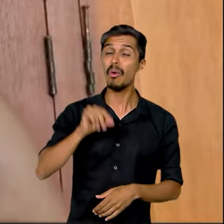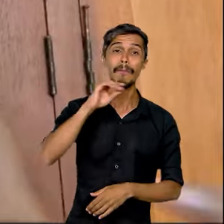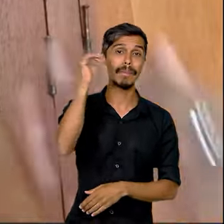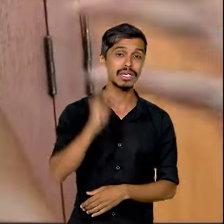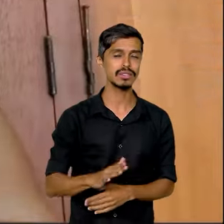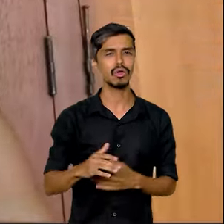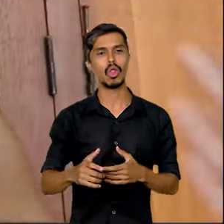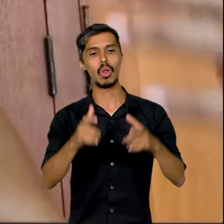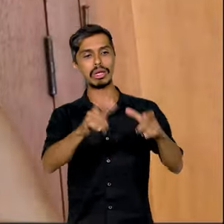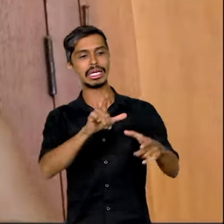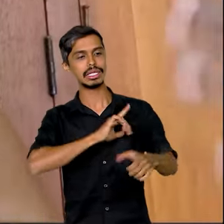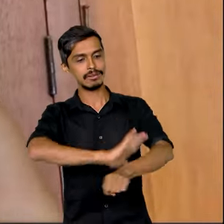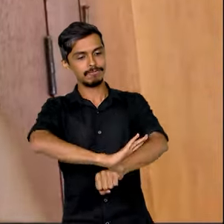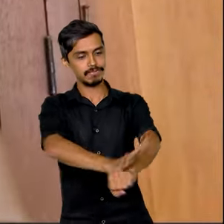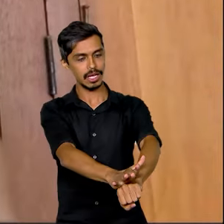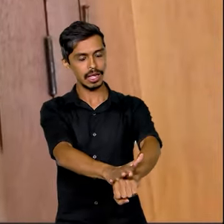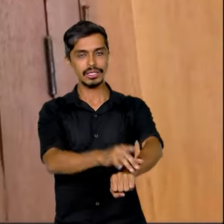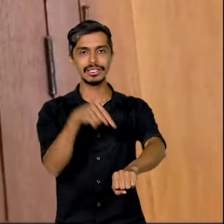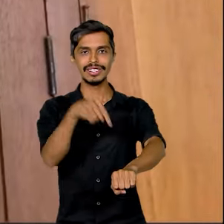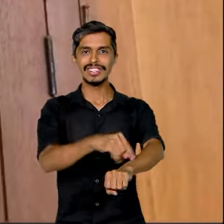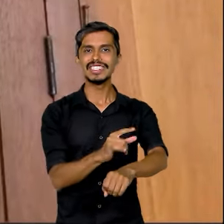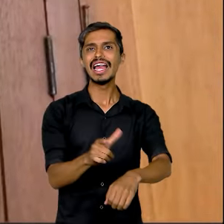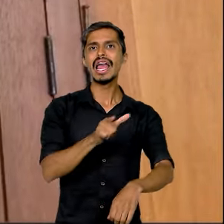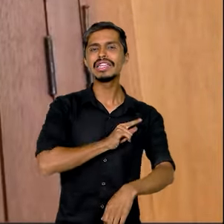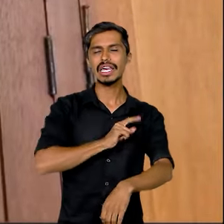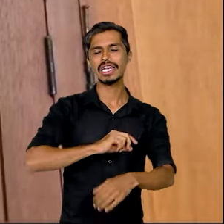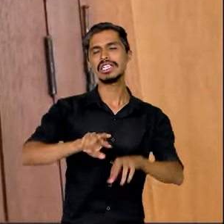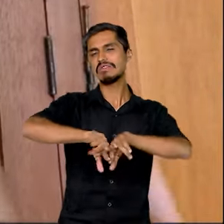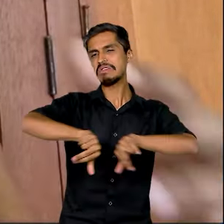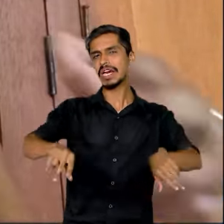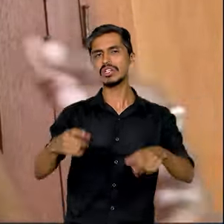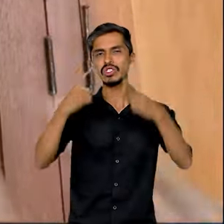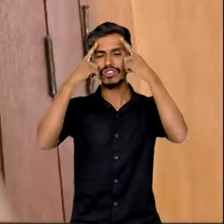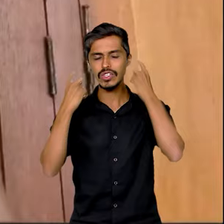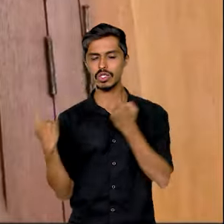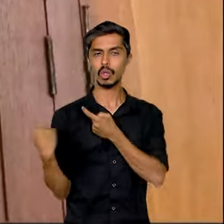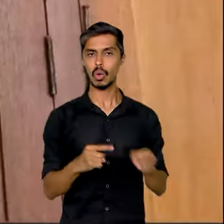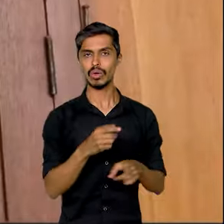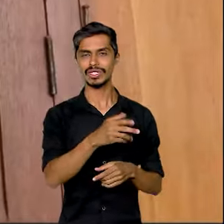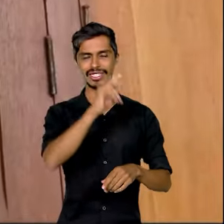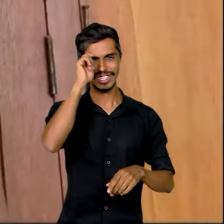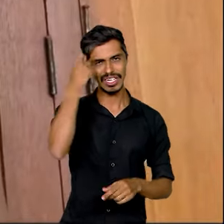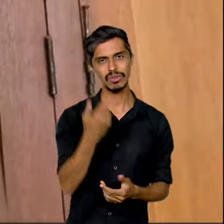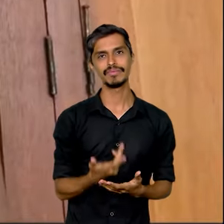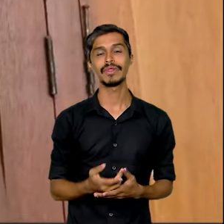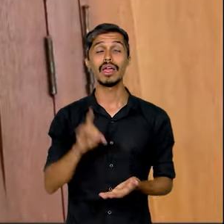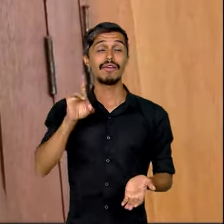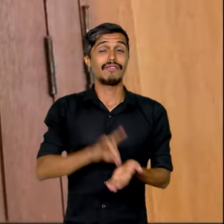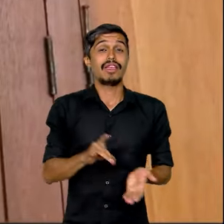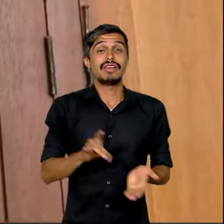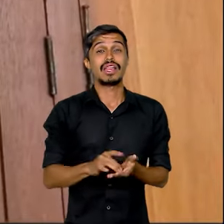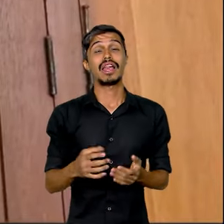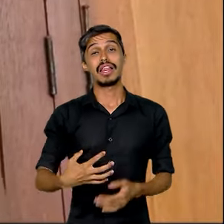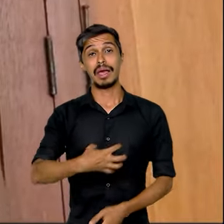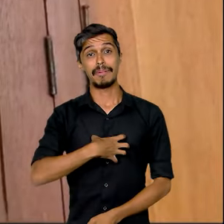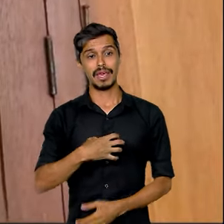ter diferentes tipos de violências contra pessoas negras. E é verdade que a Bahia, em volume, está em